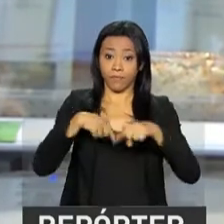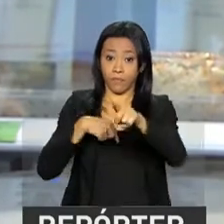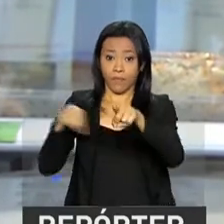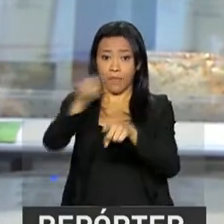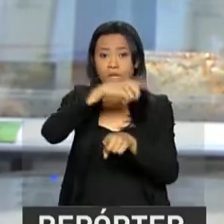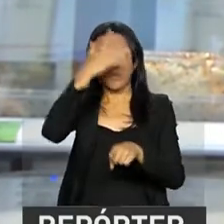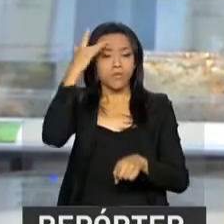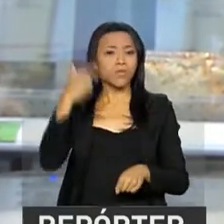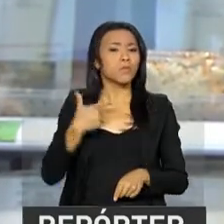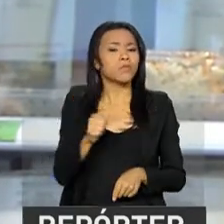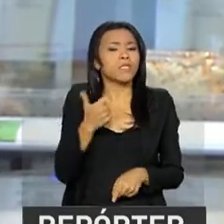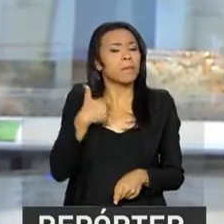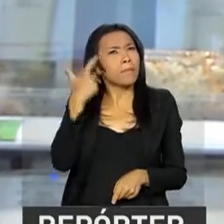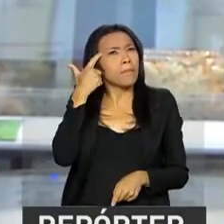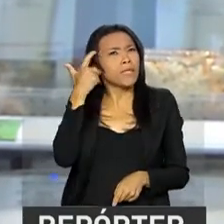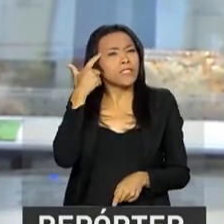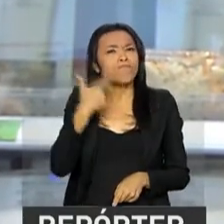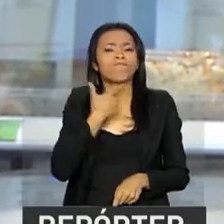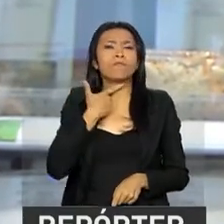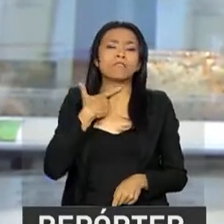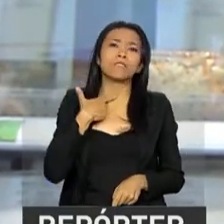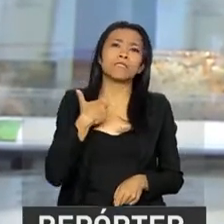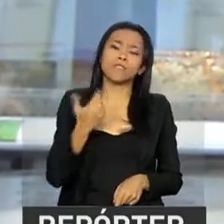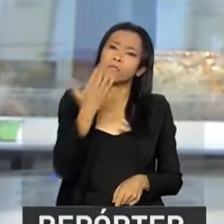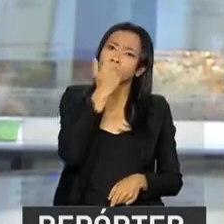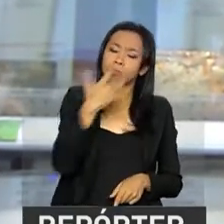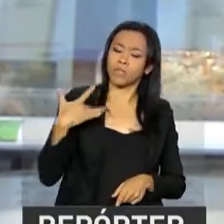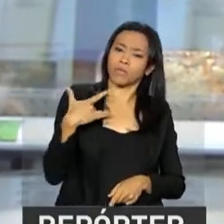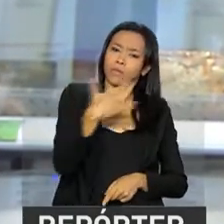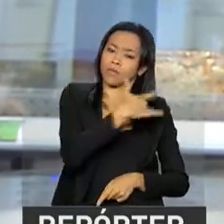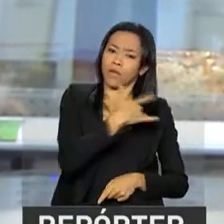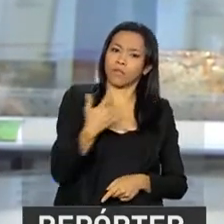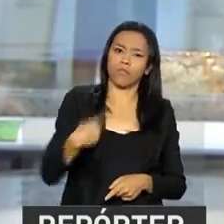assim, querer ter uma alimentação saudável, né?